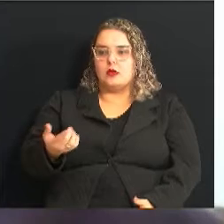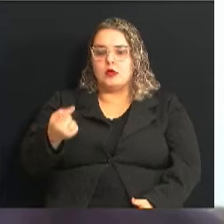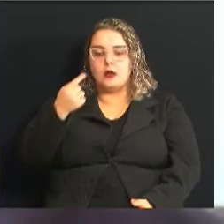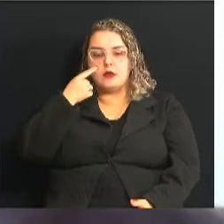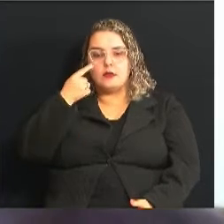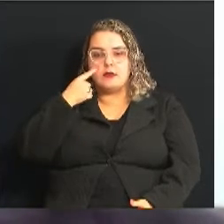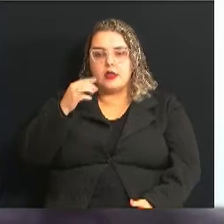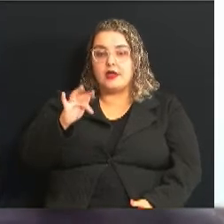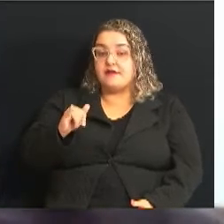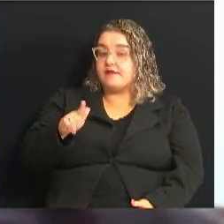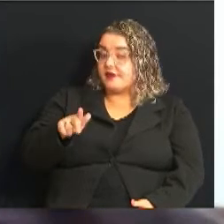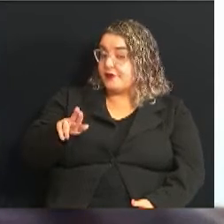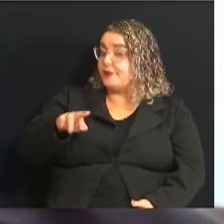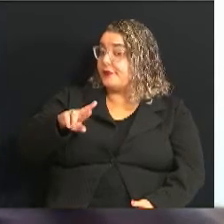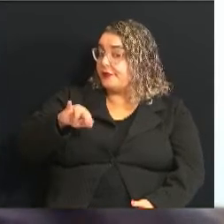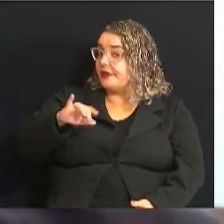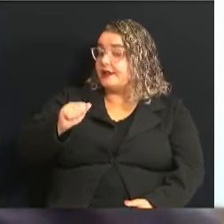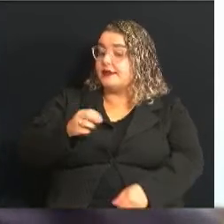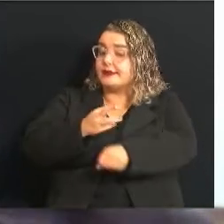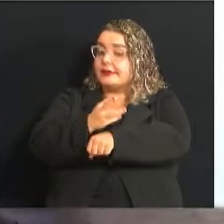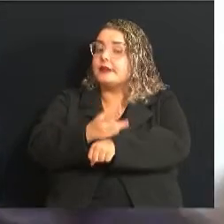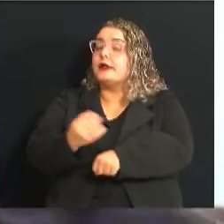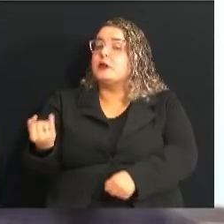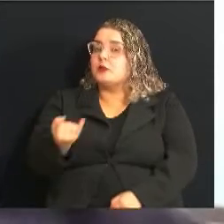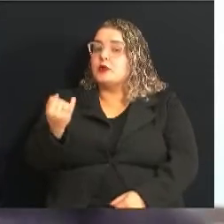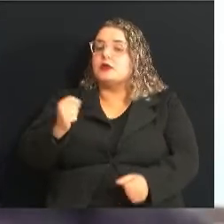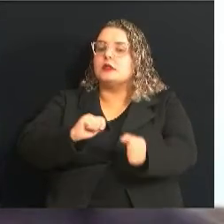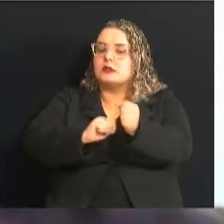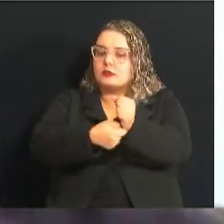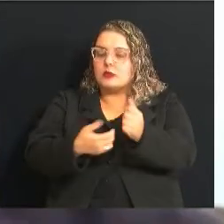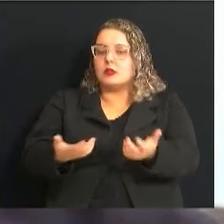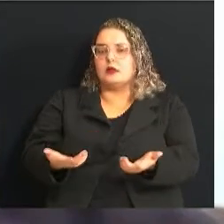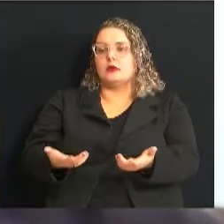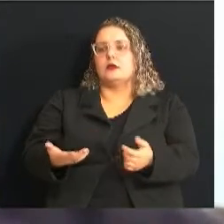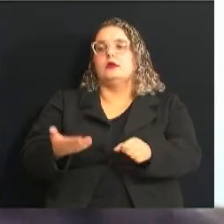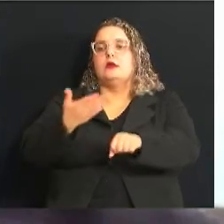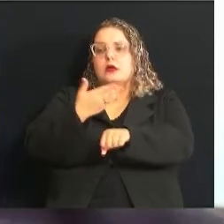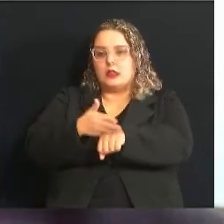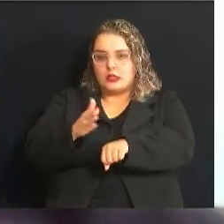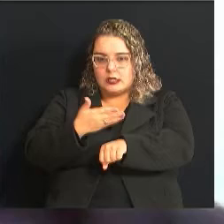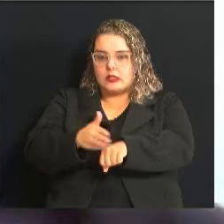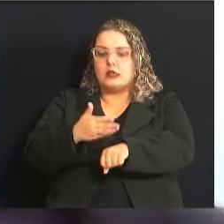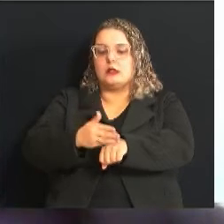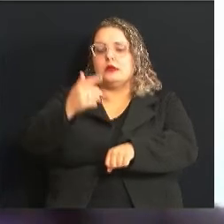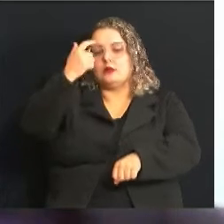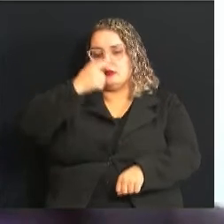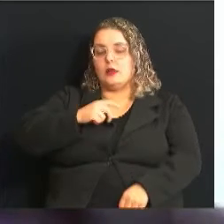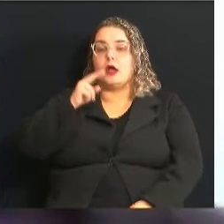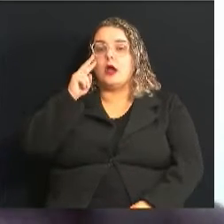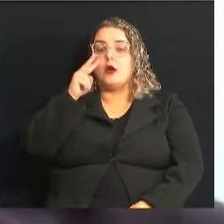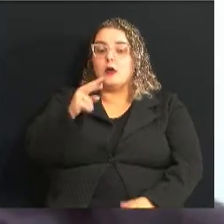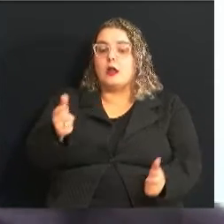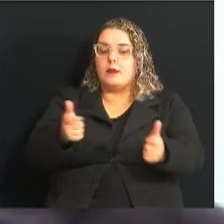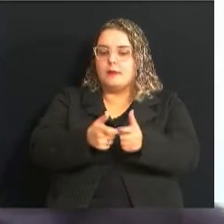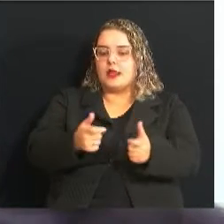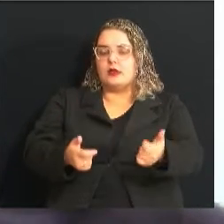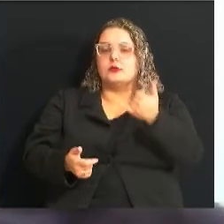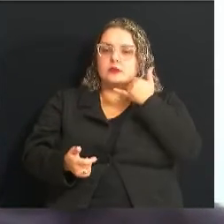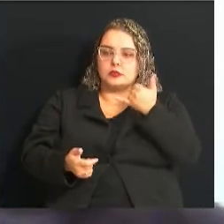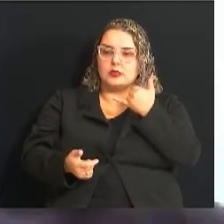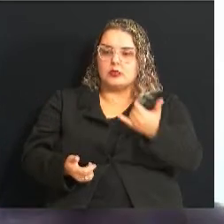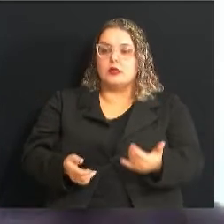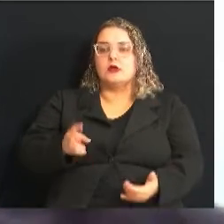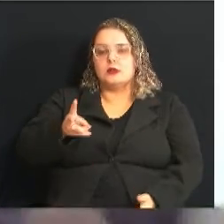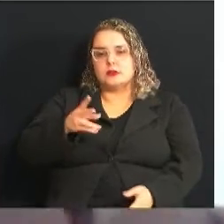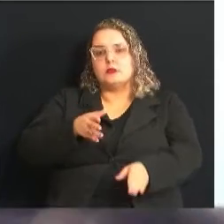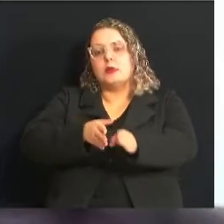WhatsApp, é importante ter esse bloqueio, porque ele acaba treinando a pessoa a olhar menos para o celular. Eu sempre recomendo